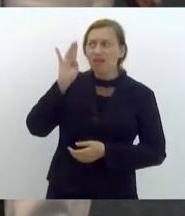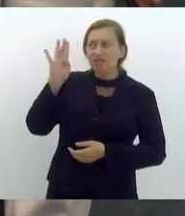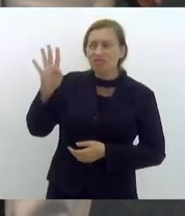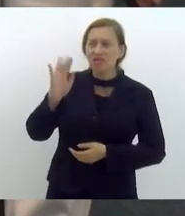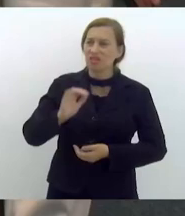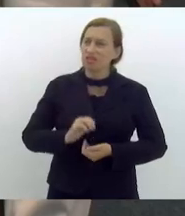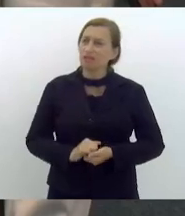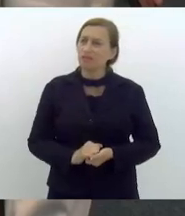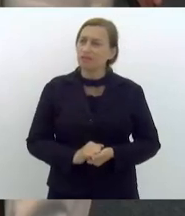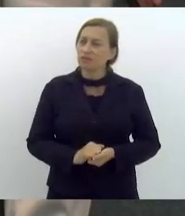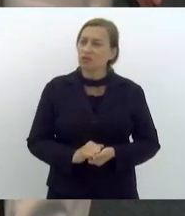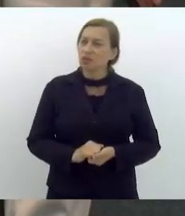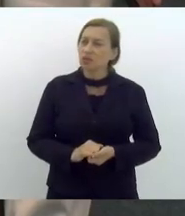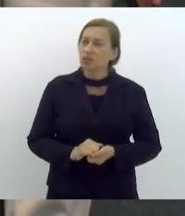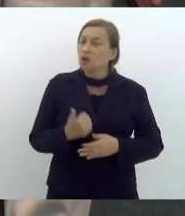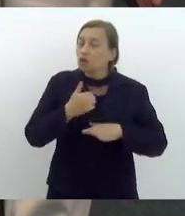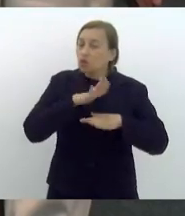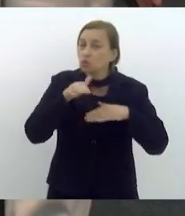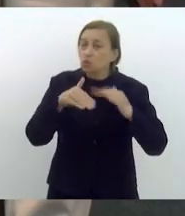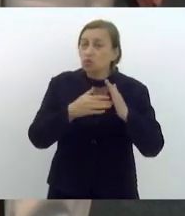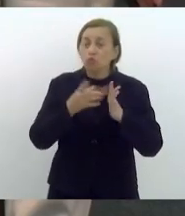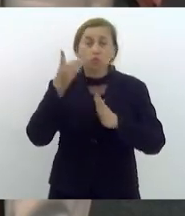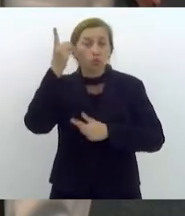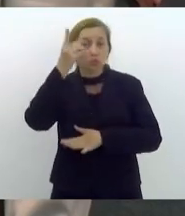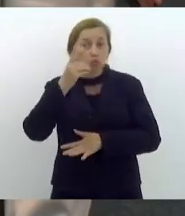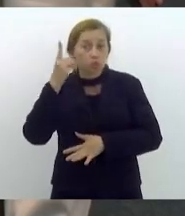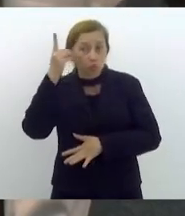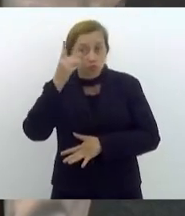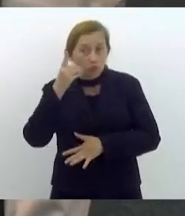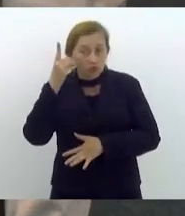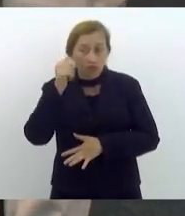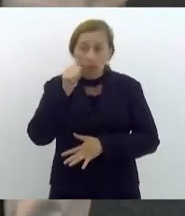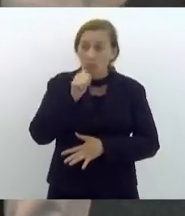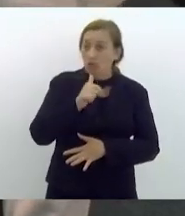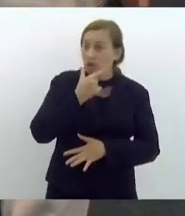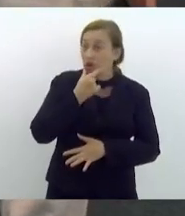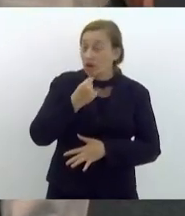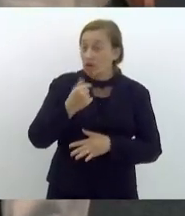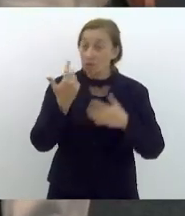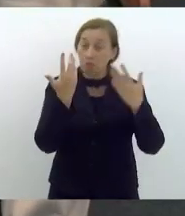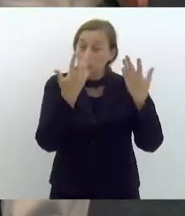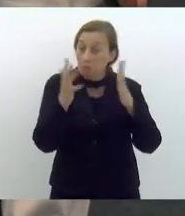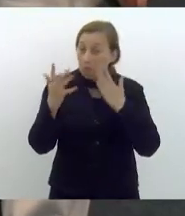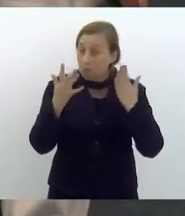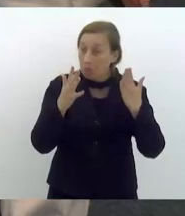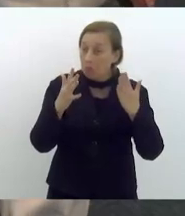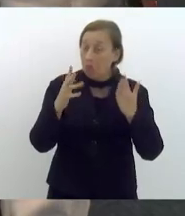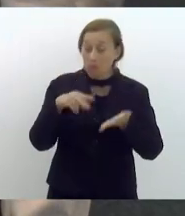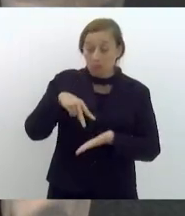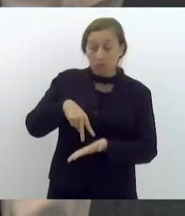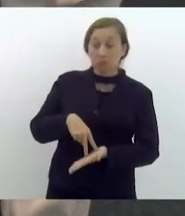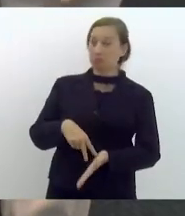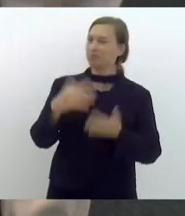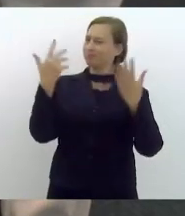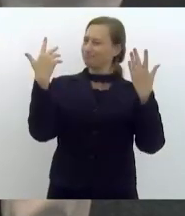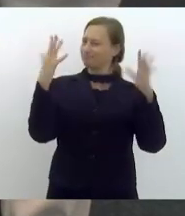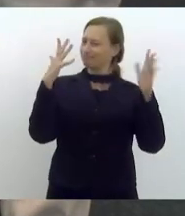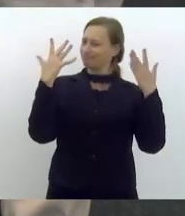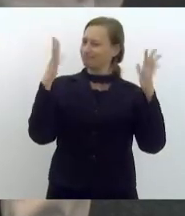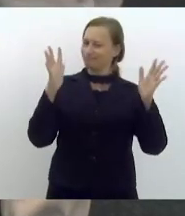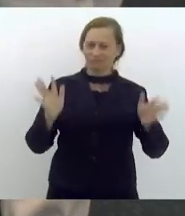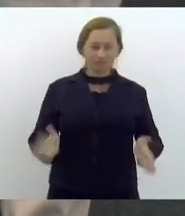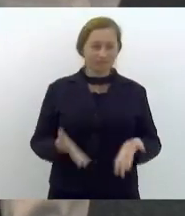cara que todos os deputados e deputadas aplaudiriam de pé iniciativa da deputada